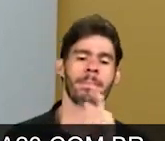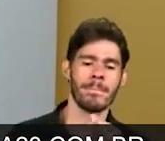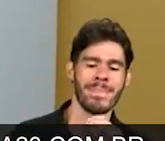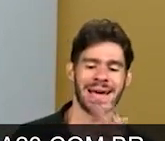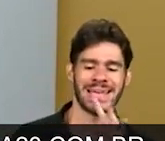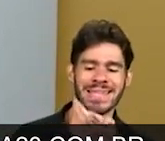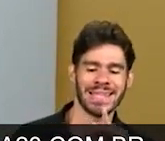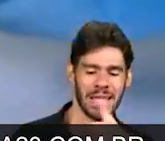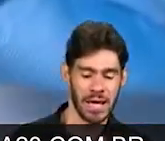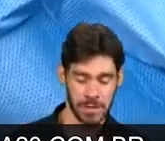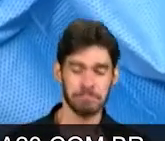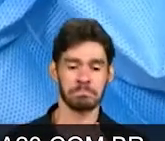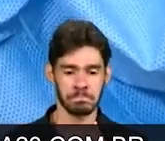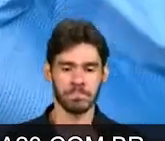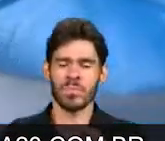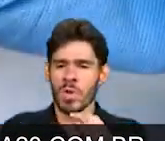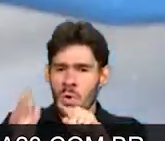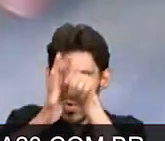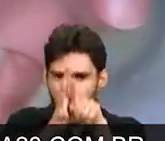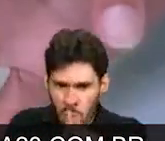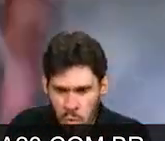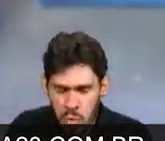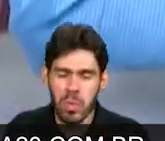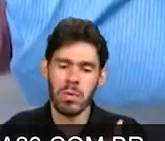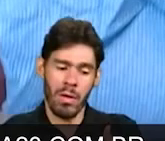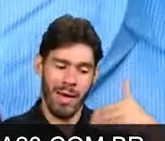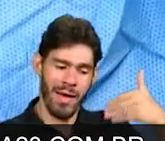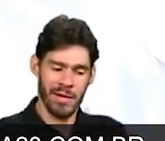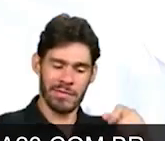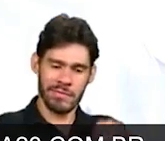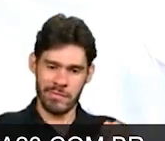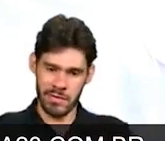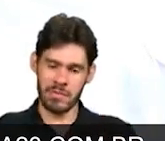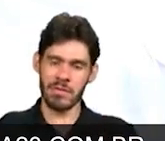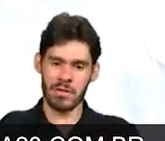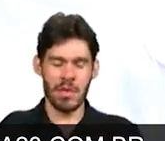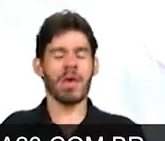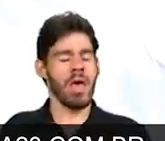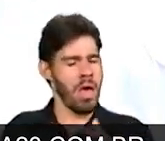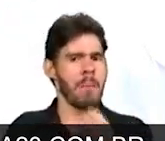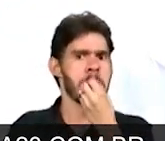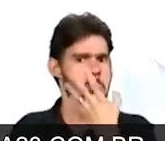bactéria. E os estudos que foram feitos anteriormente, eles são muito